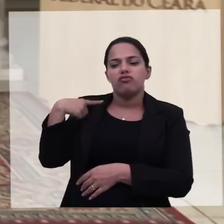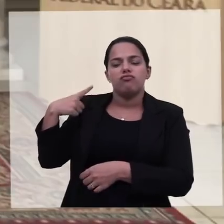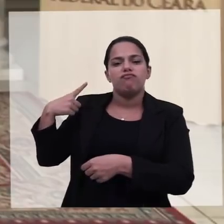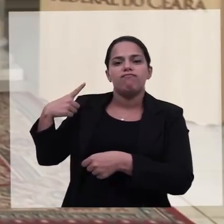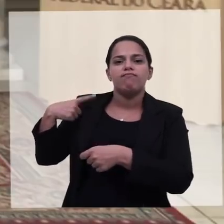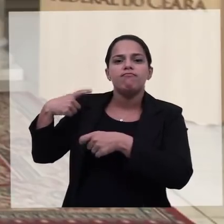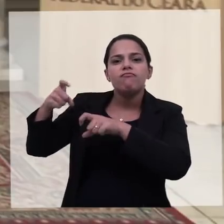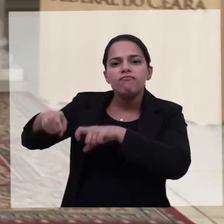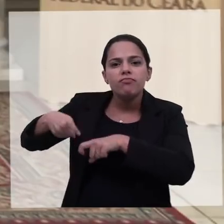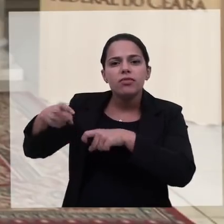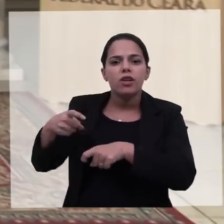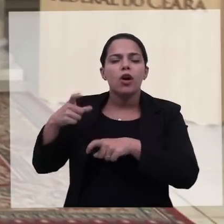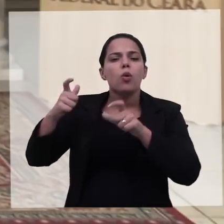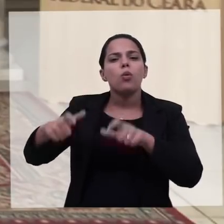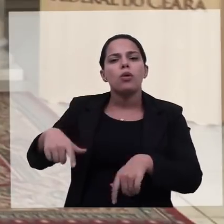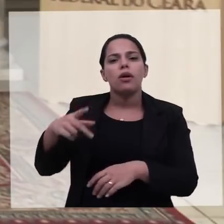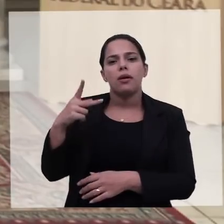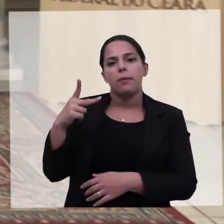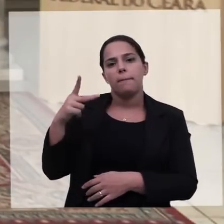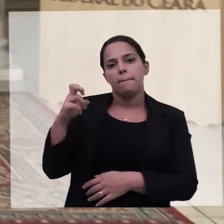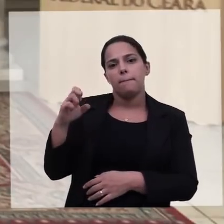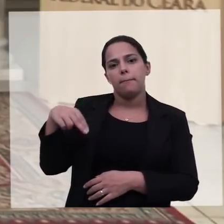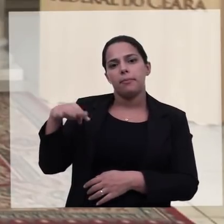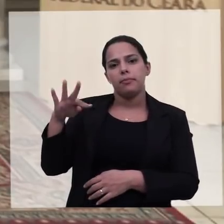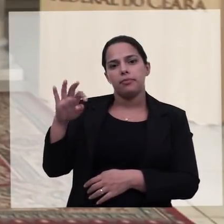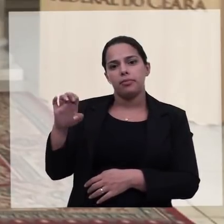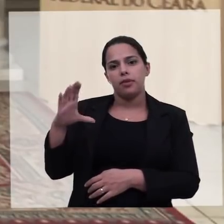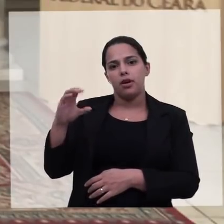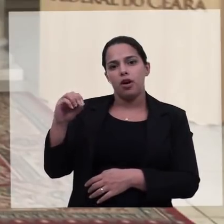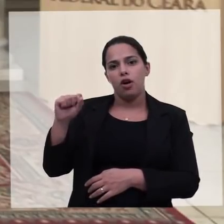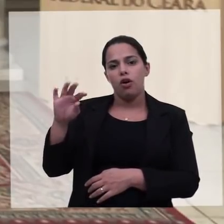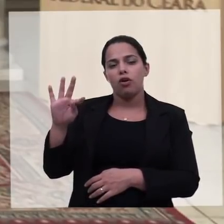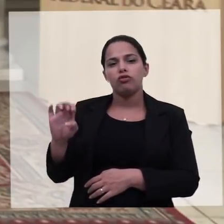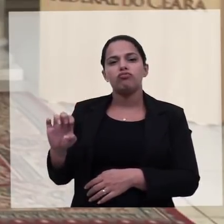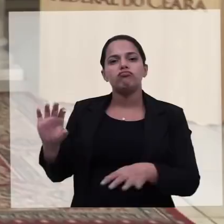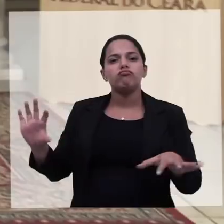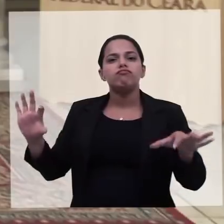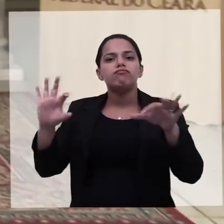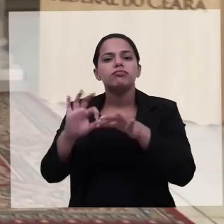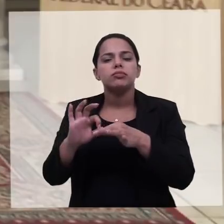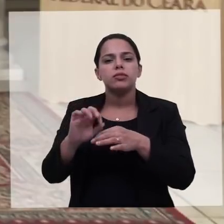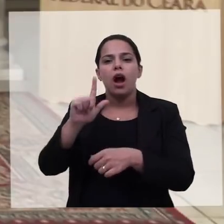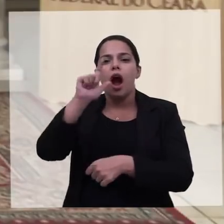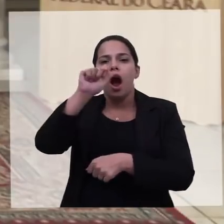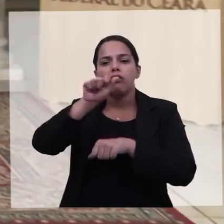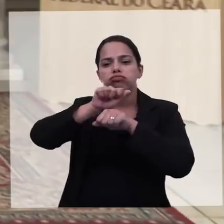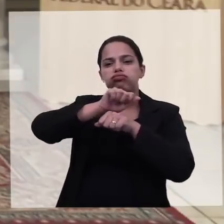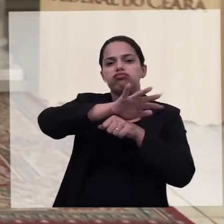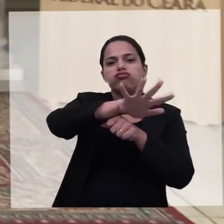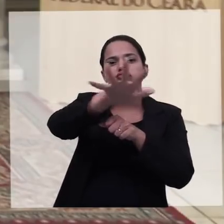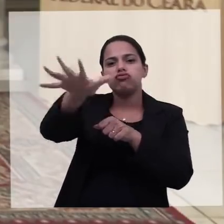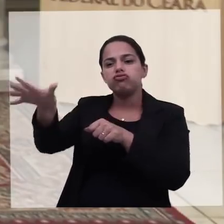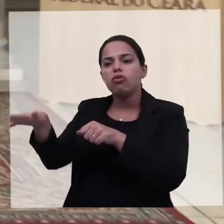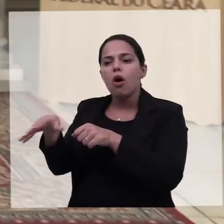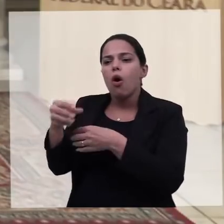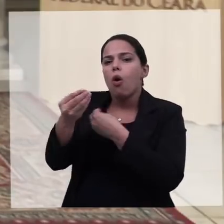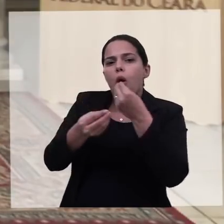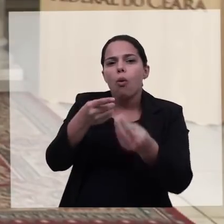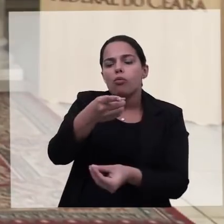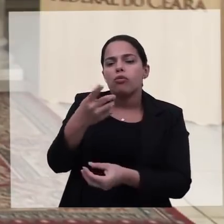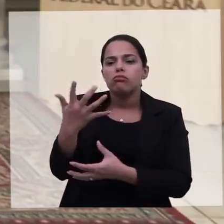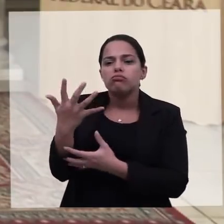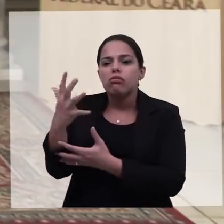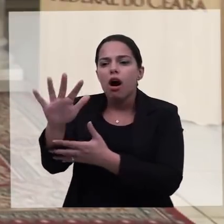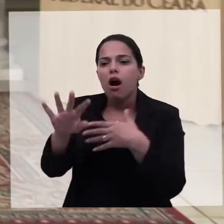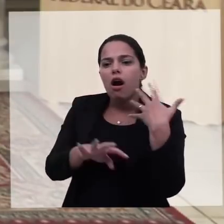fazenda experimental. Sim, ali em Pentecoste? Em Pentecoste, com irrigação, com déficit hídrico, a